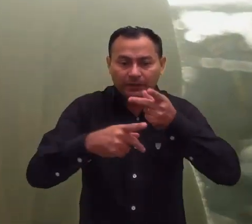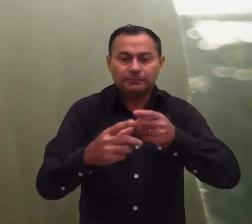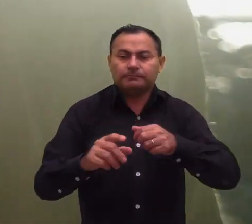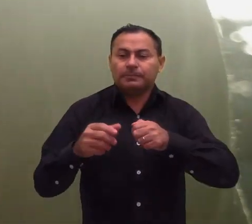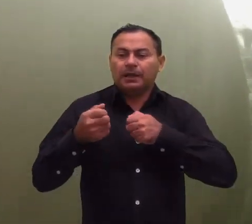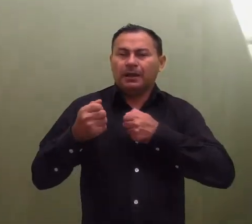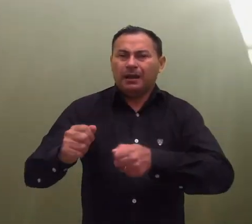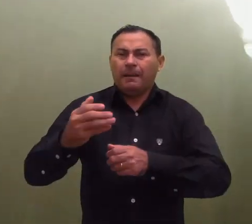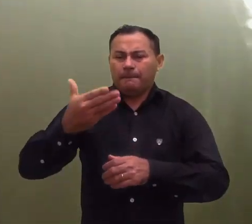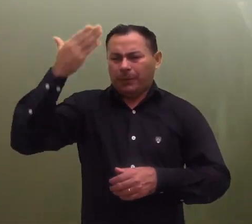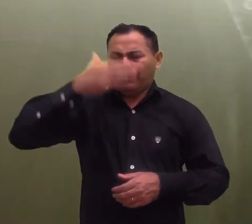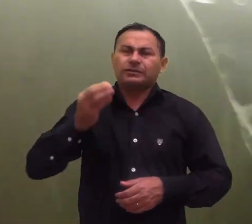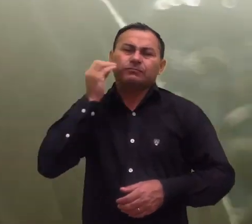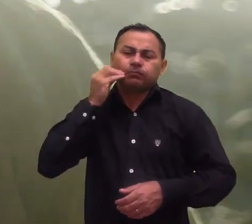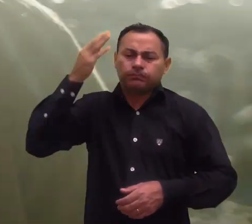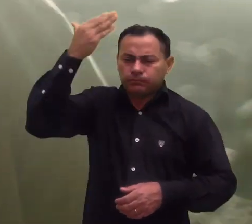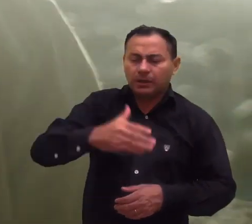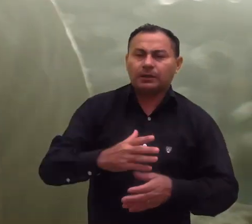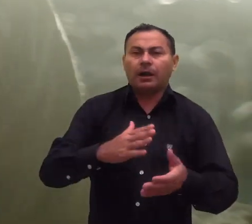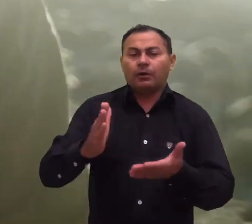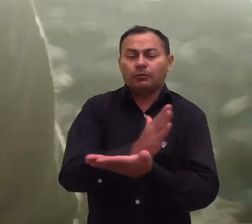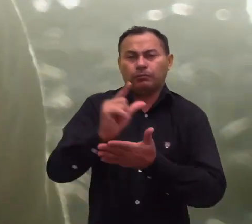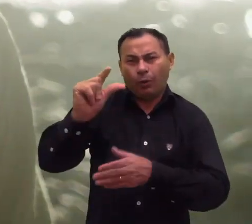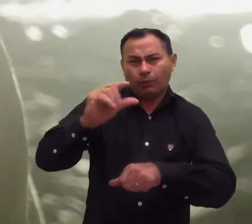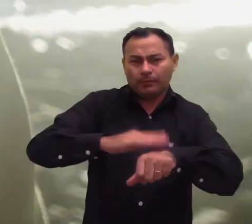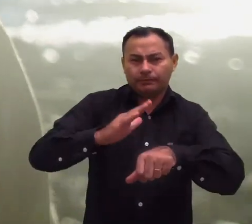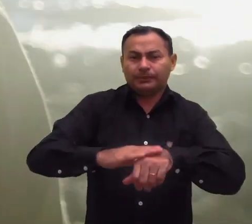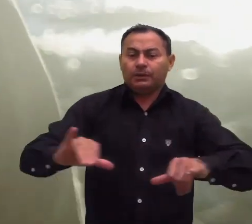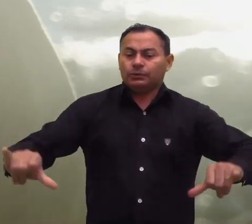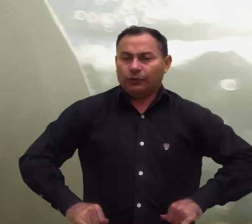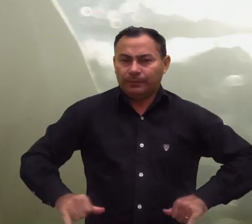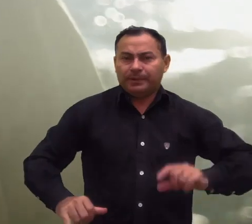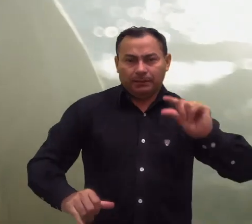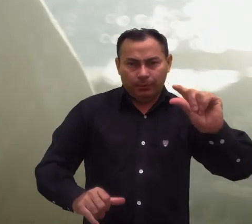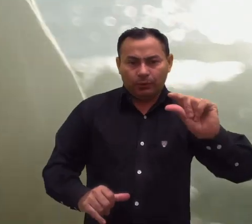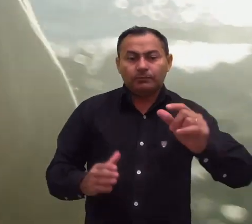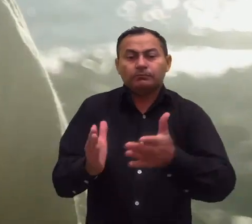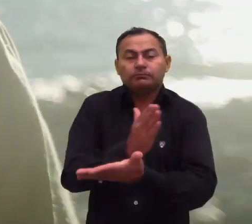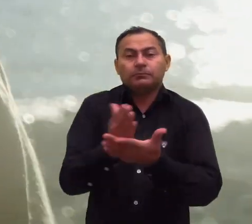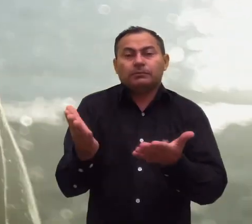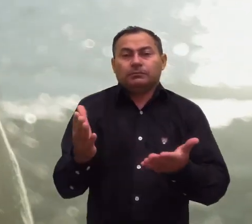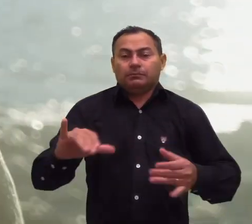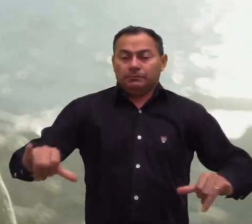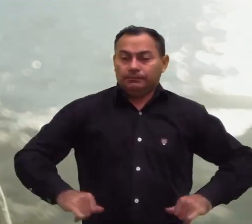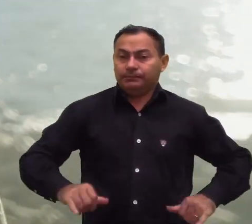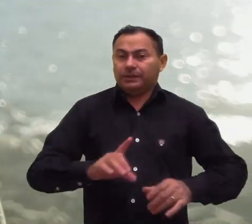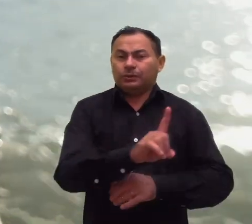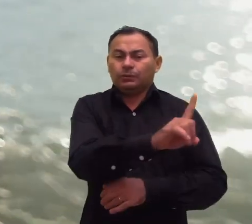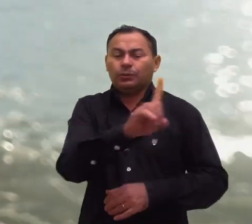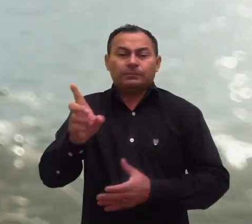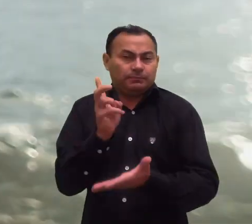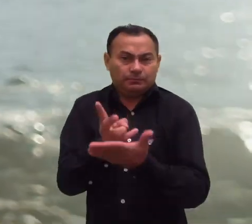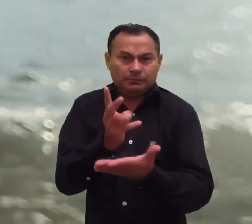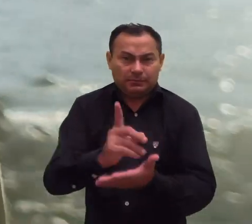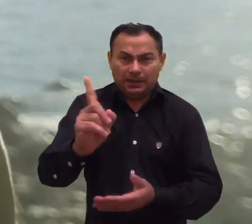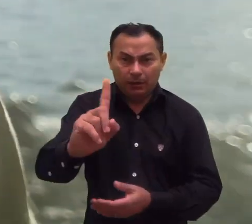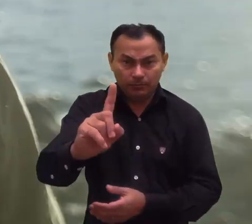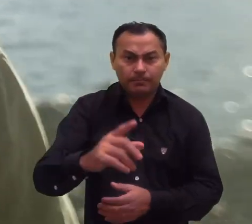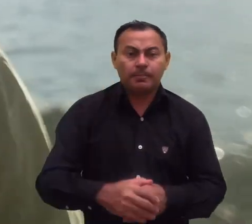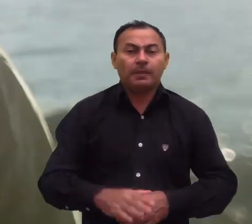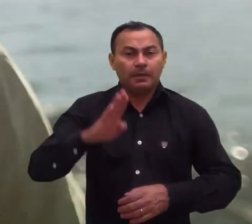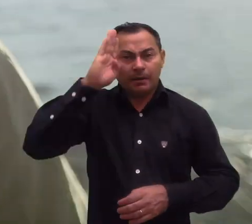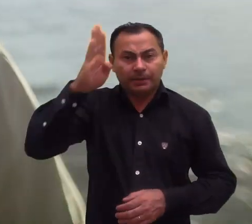Pedro disse, a aprovação acontece por um breve momento. O sofrimento é temporário. Alguns tipos de sofrimento não duram